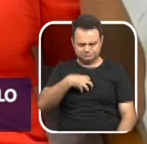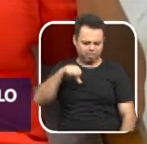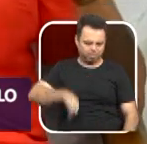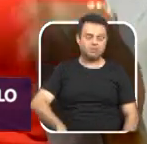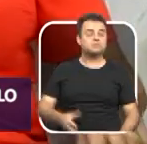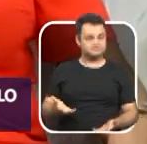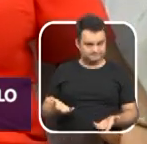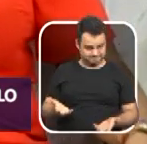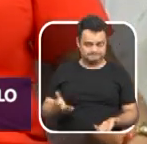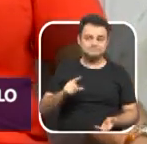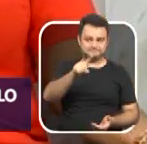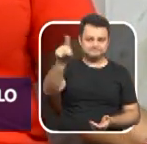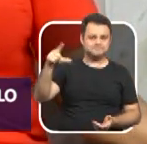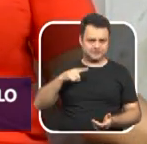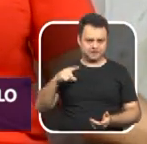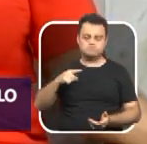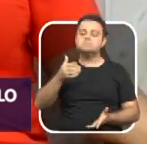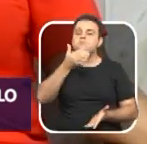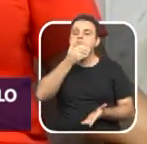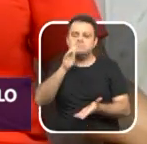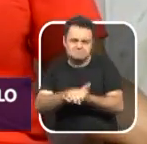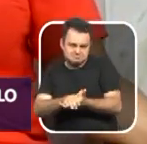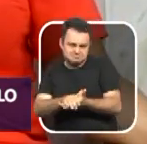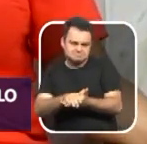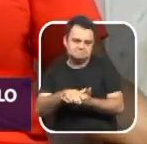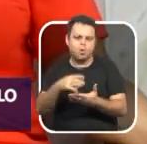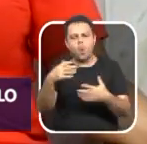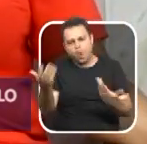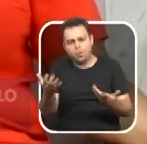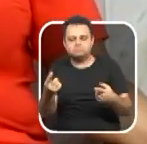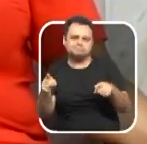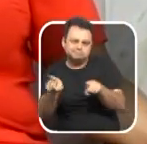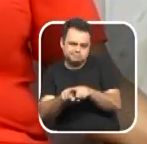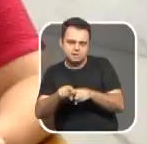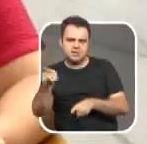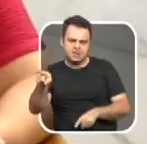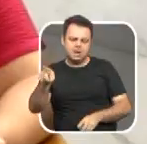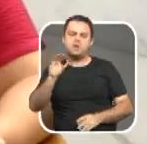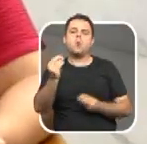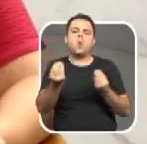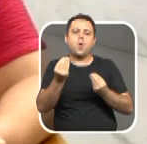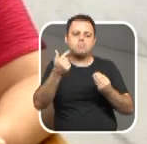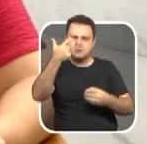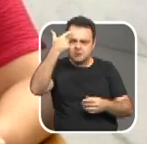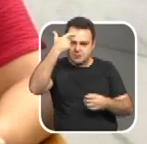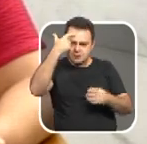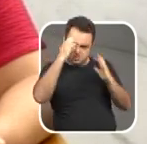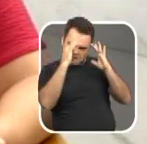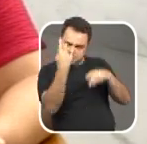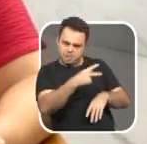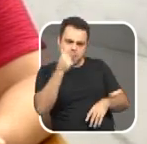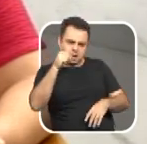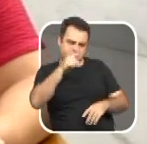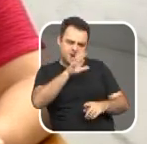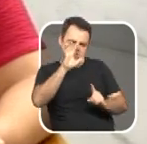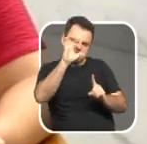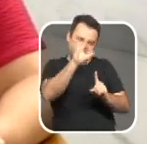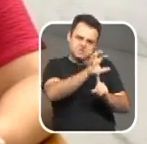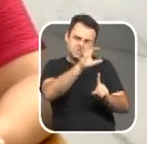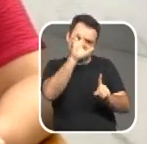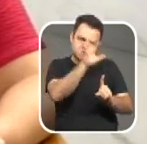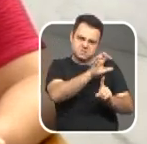a mente e às vezes a mulher ainda sustenta a casa. Né? E você está sempre nessa questão da segurança, né?